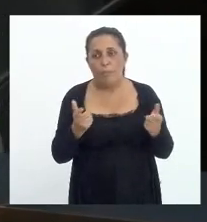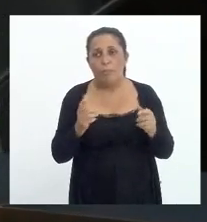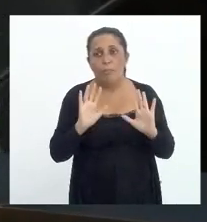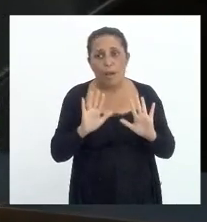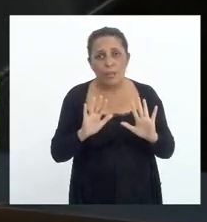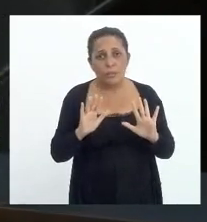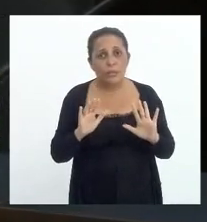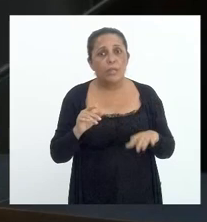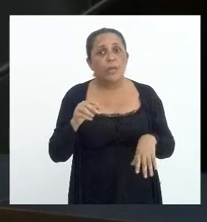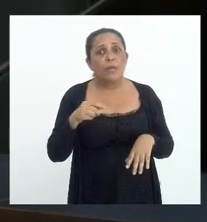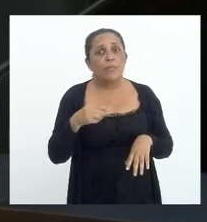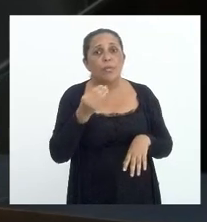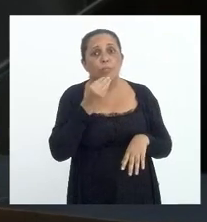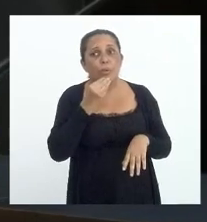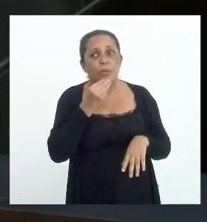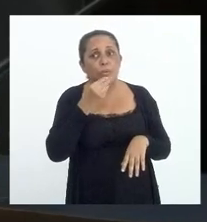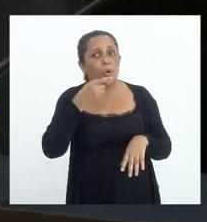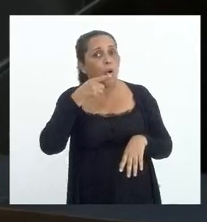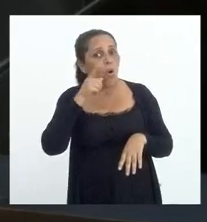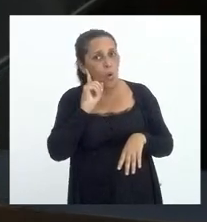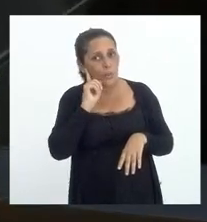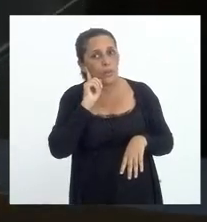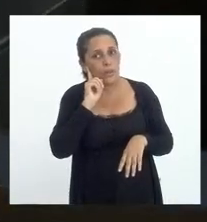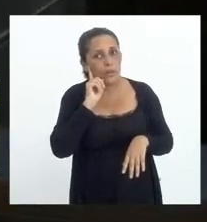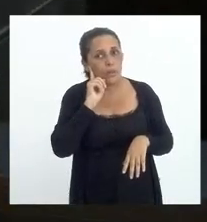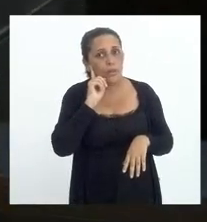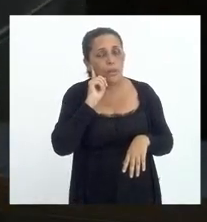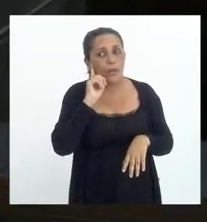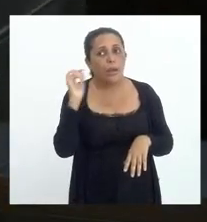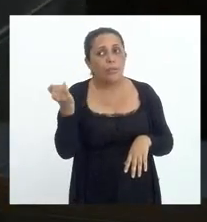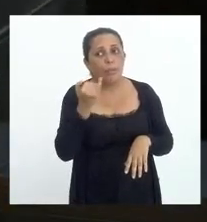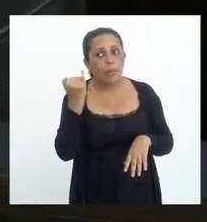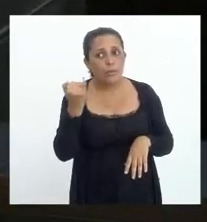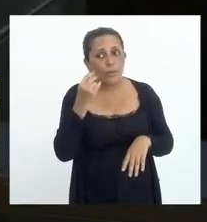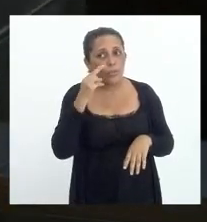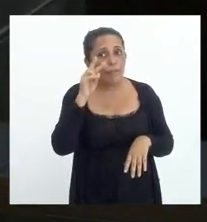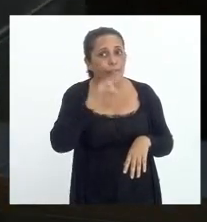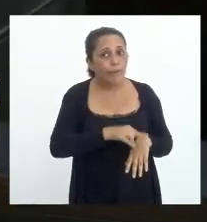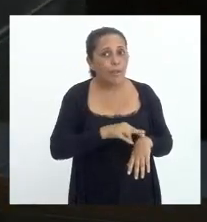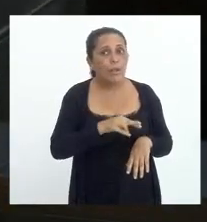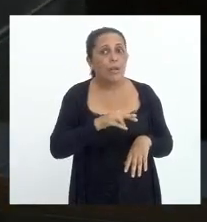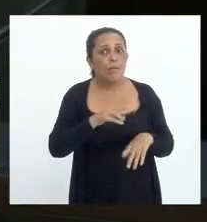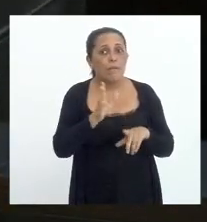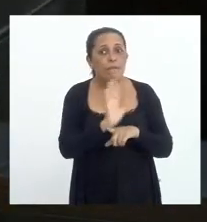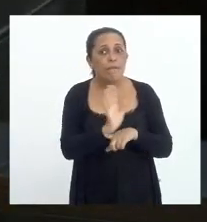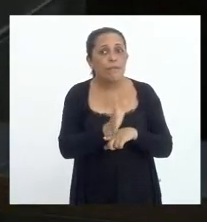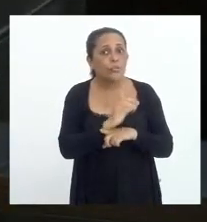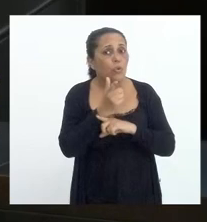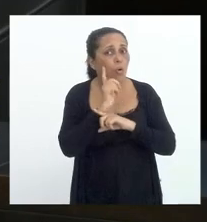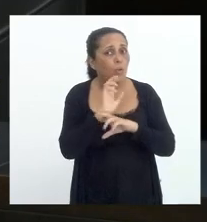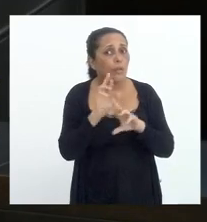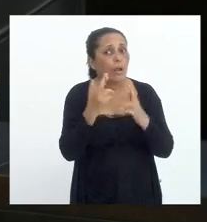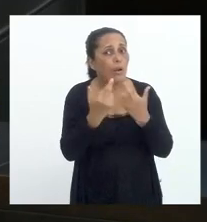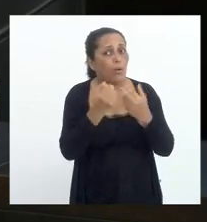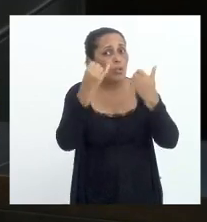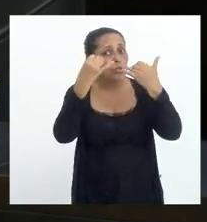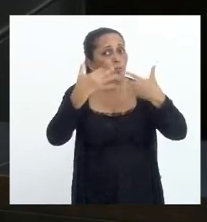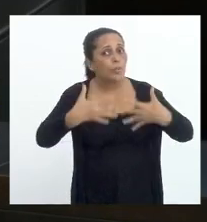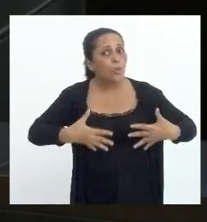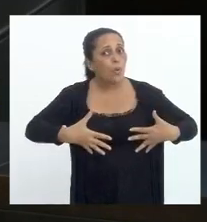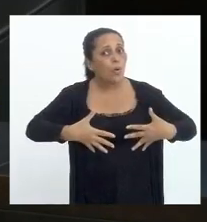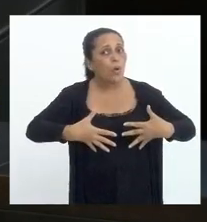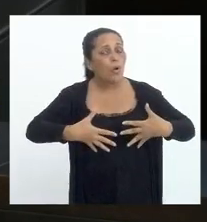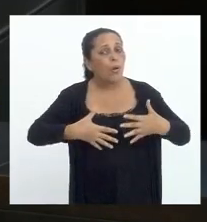teve a oportunidade de estar aqui até o final ontem, vale a pena ver o vídeo da reunião de ontem, em que a gente traça